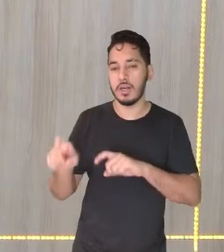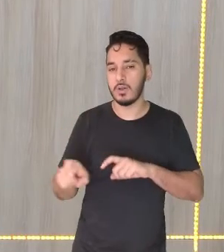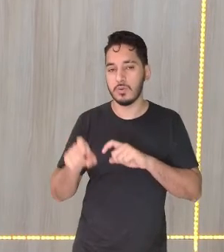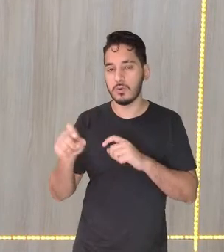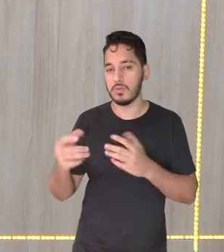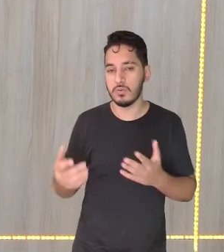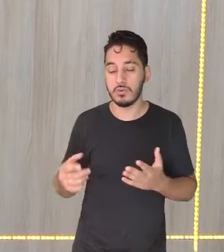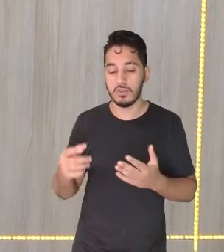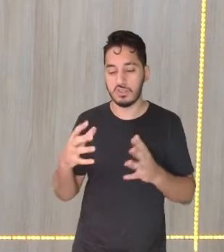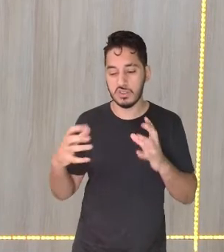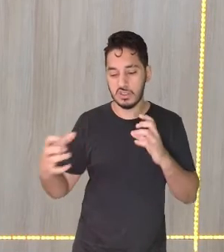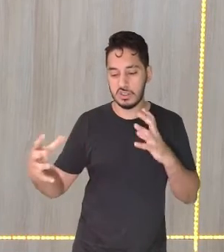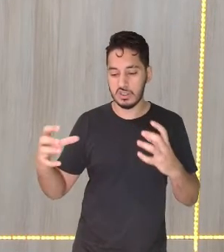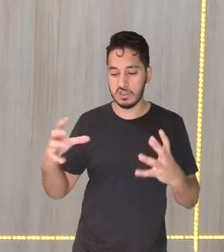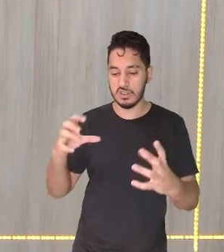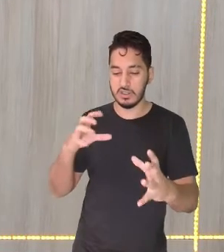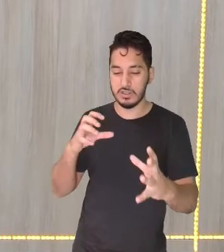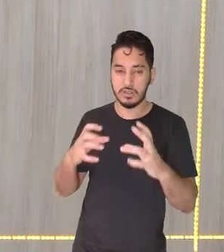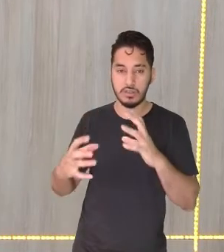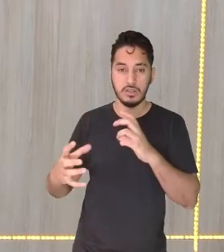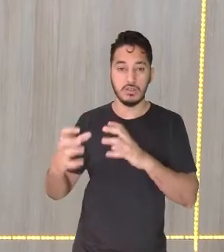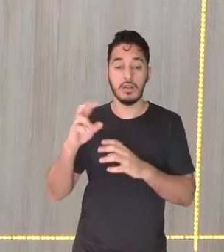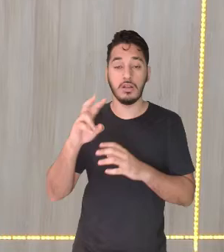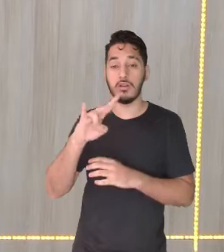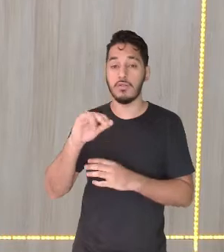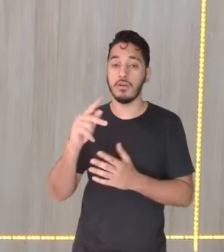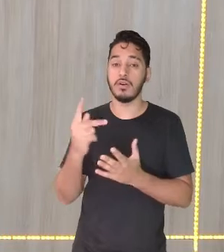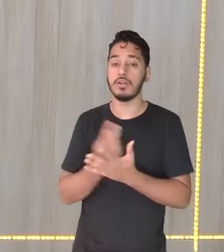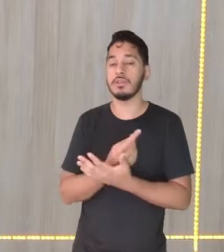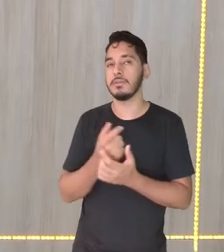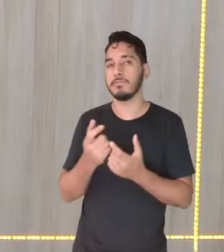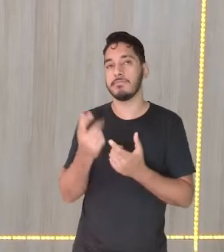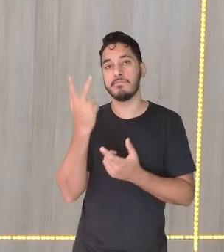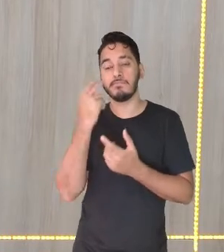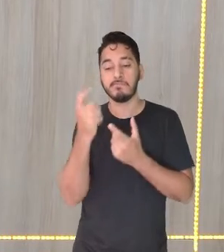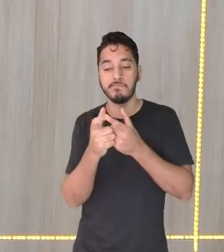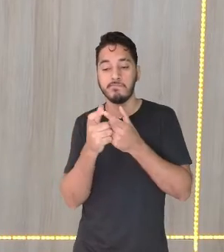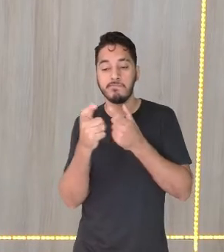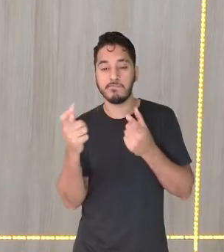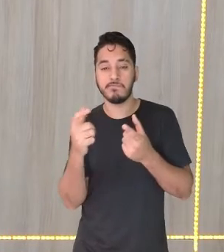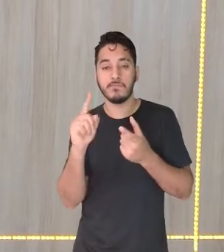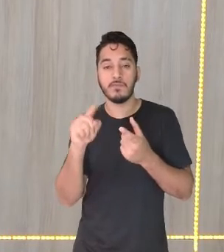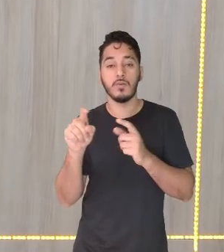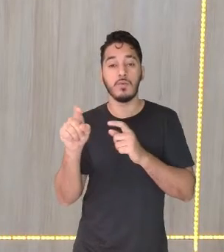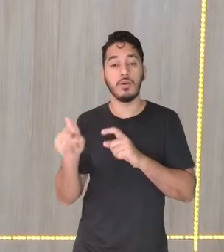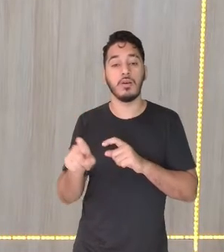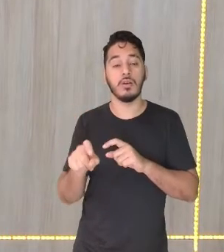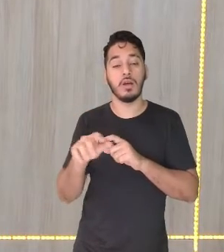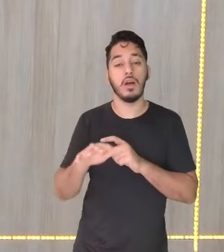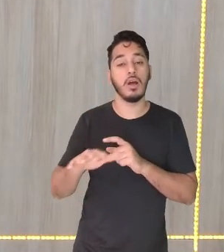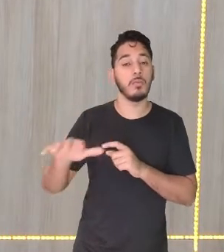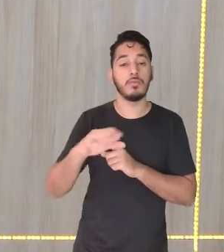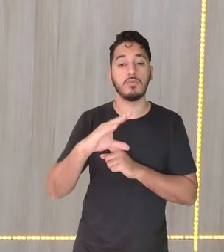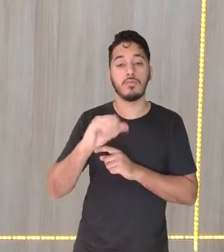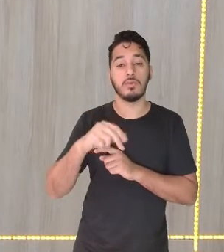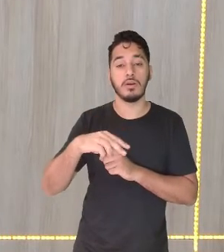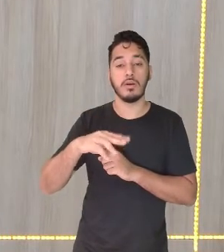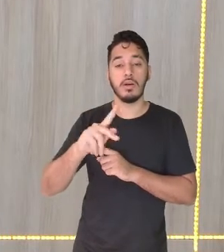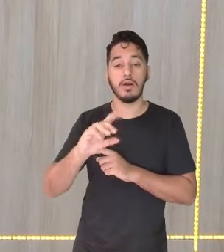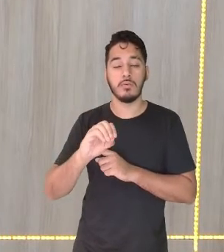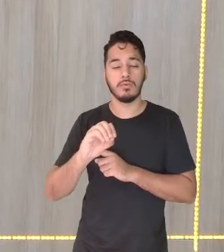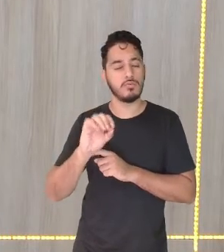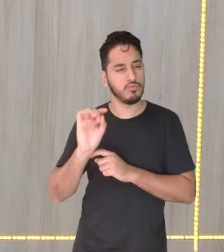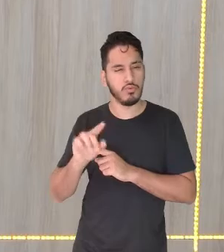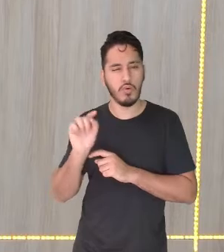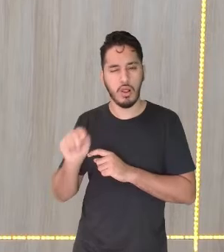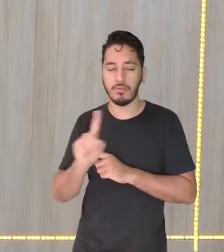esse conflito, ele vai acontecer, na maioria das vezes, no campo, tá? Mas não só no